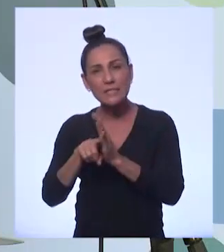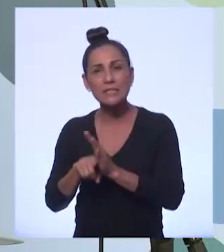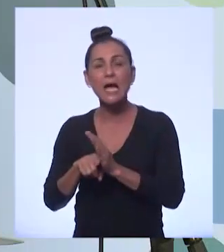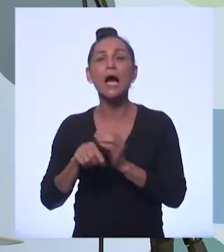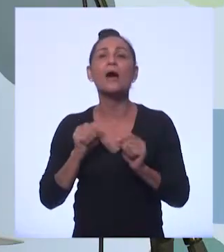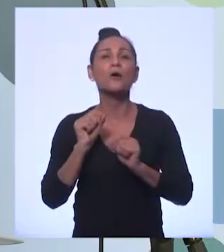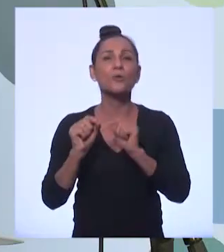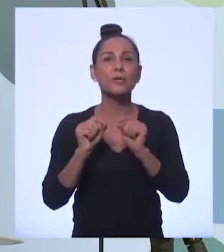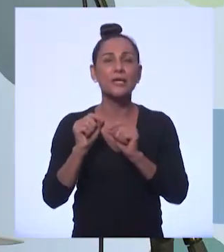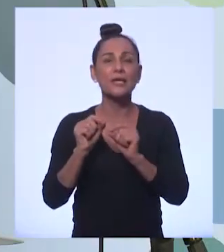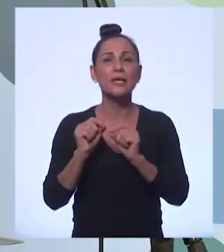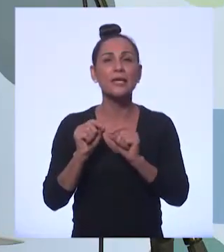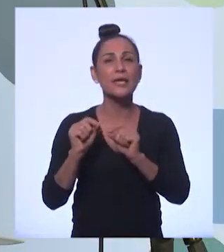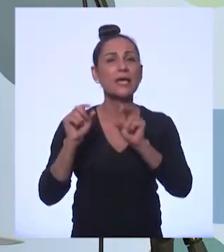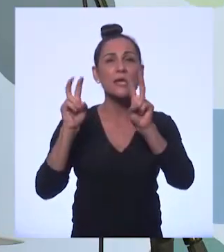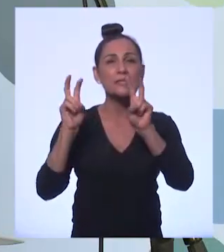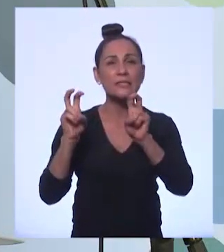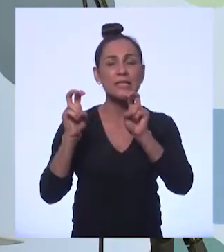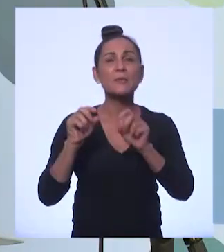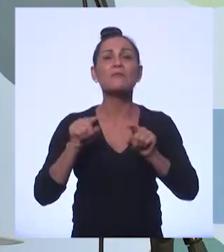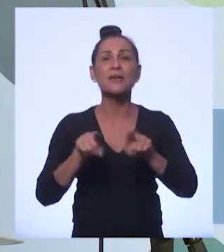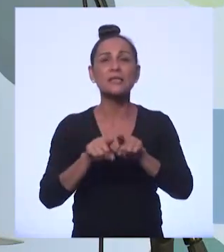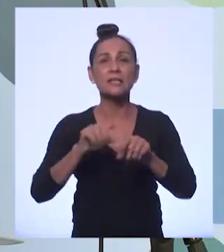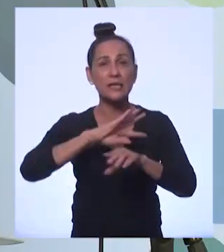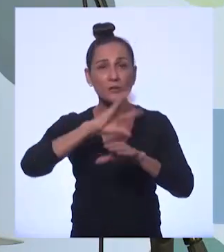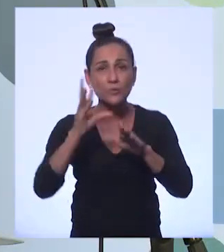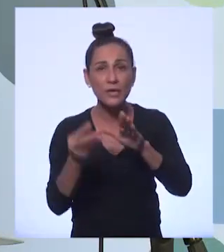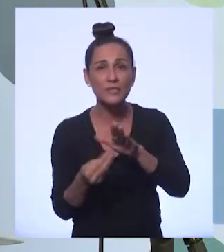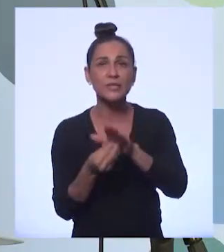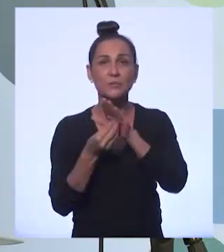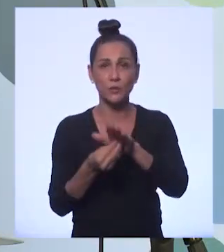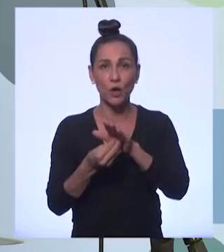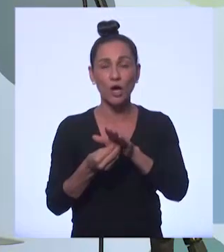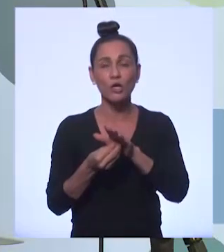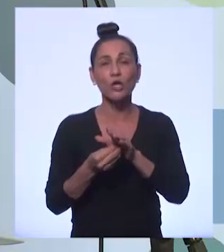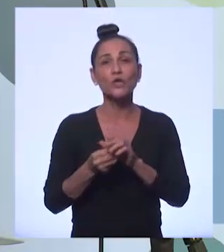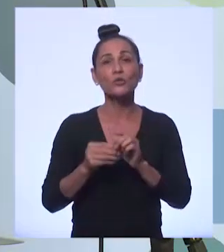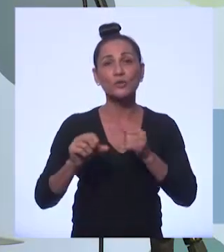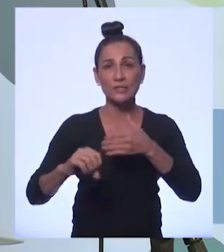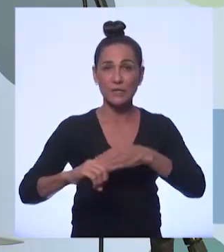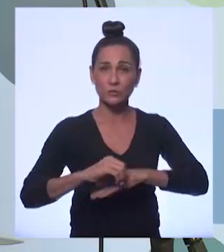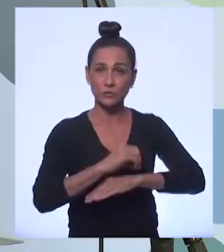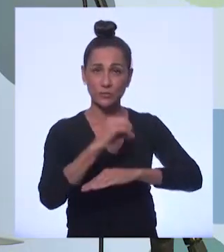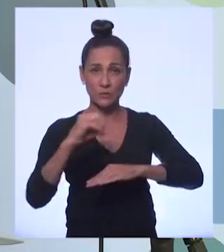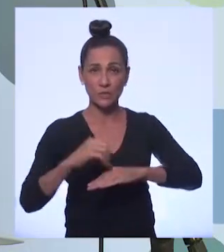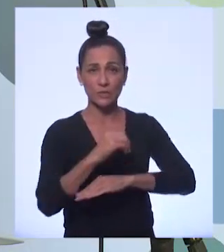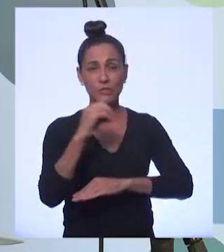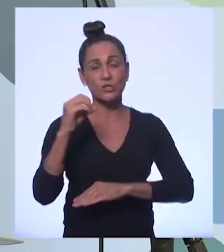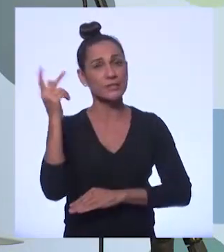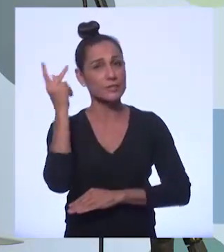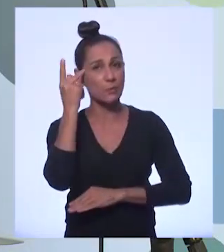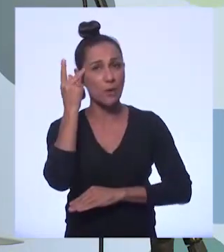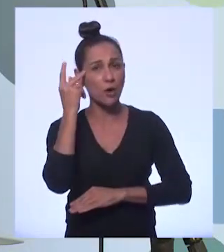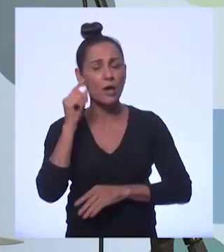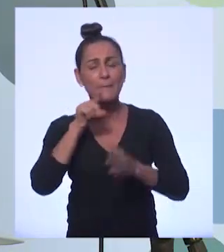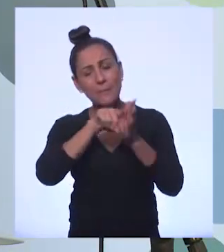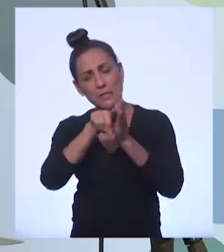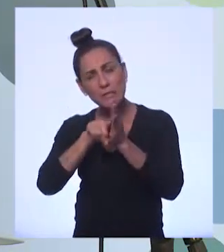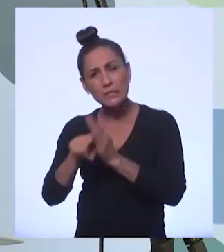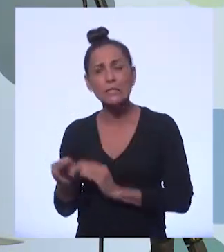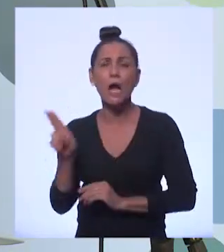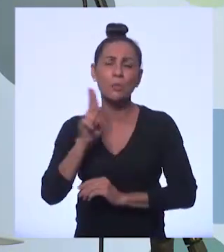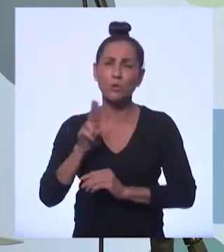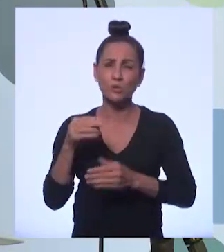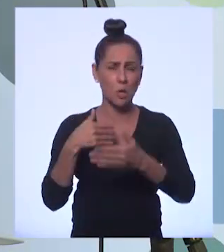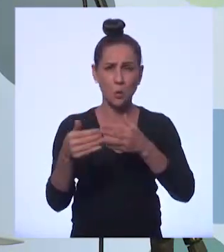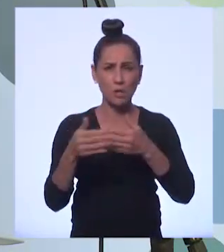disponibilizar está disponível, né, no repositório do Centro de Mídias de São Paulo, para consulta, para